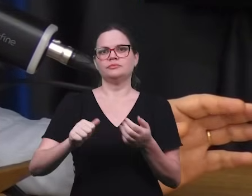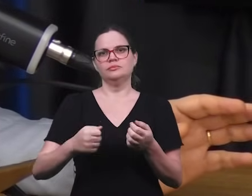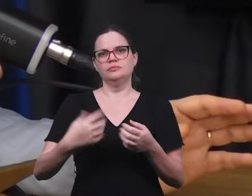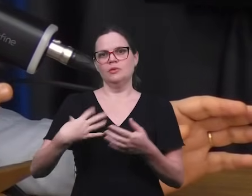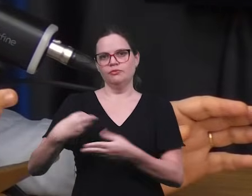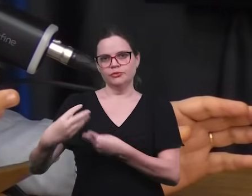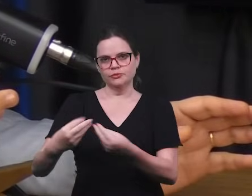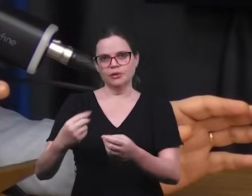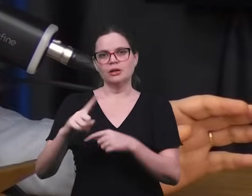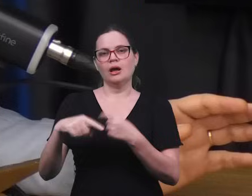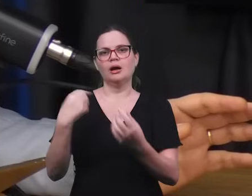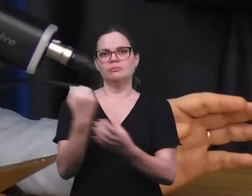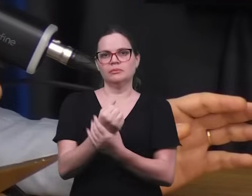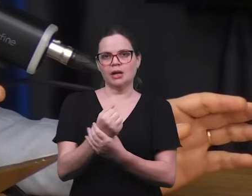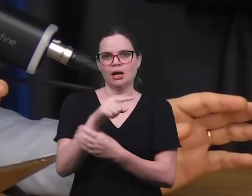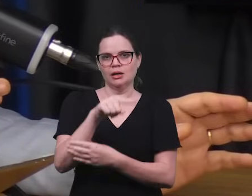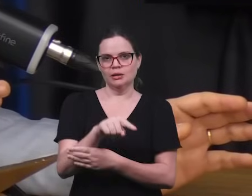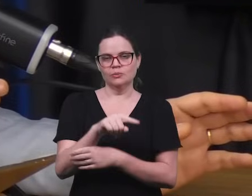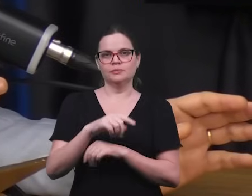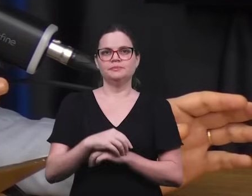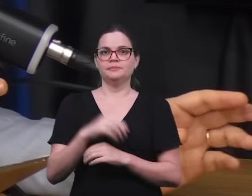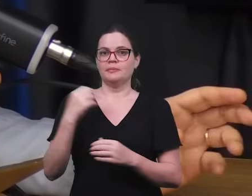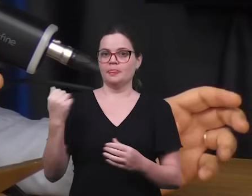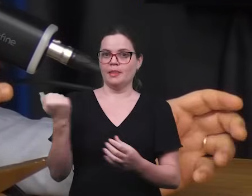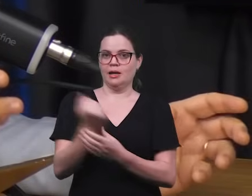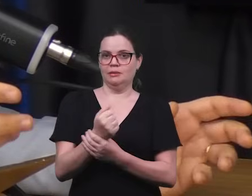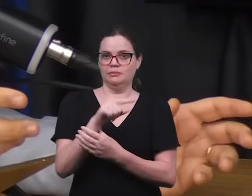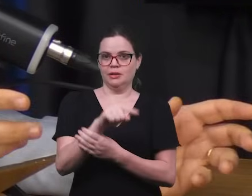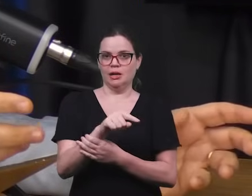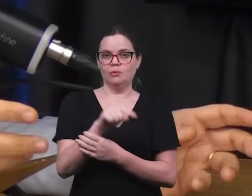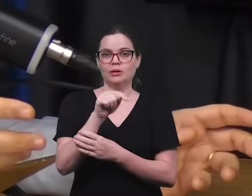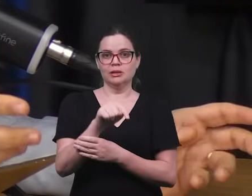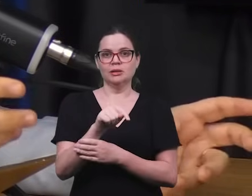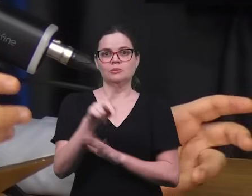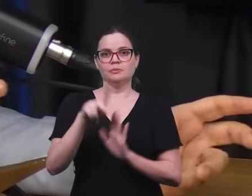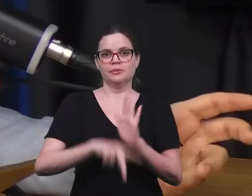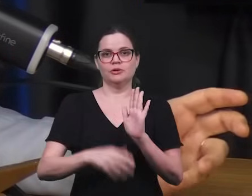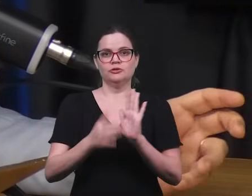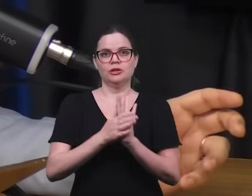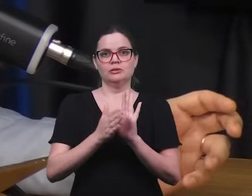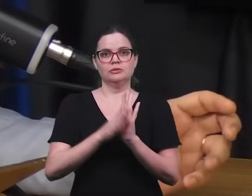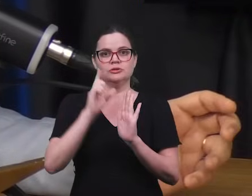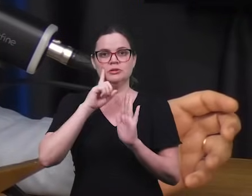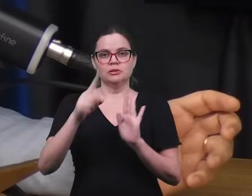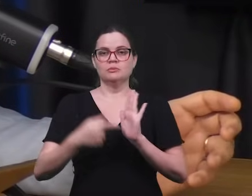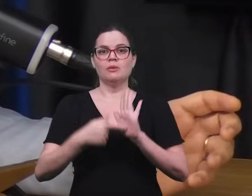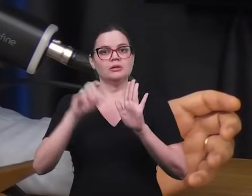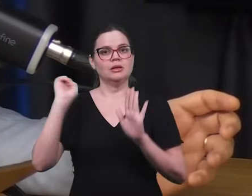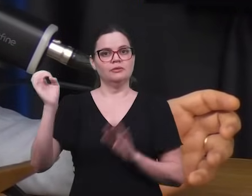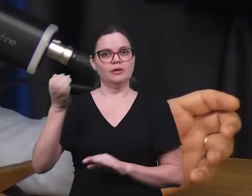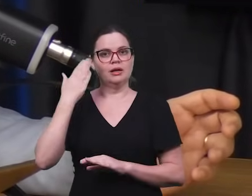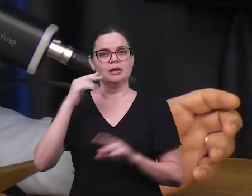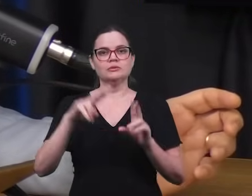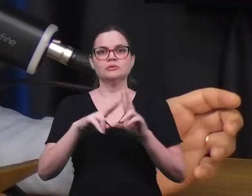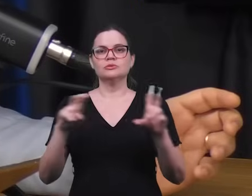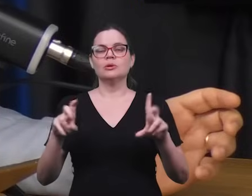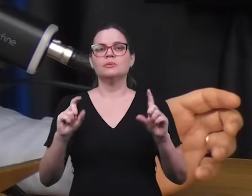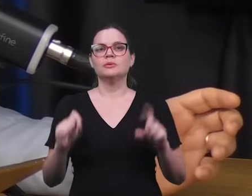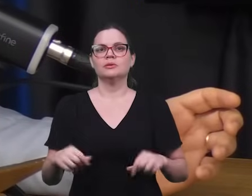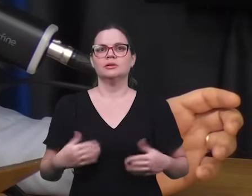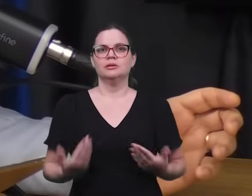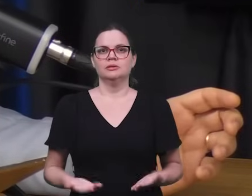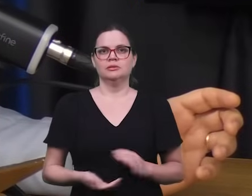e em Abraão, quando chega em Abraão, ali o projeto de Deus para o homem, ele é revelado no sentido